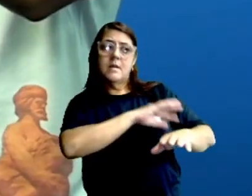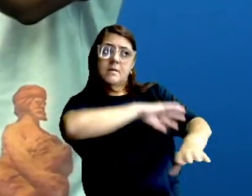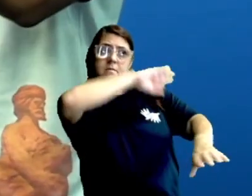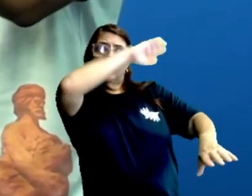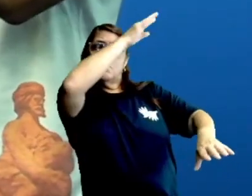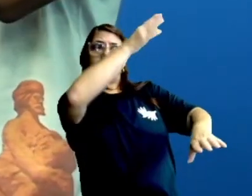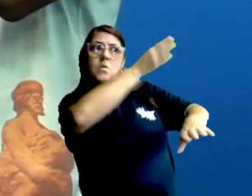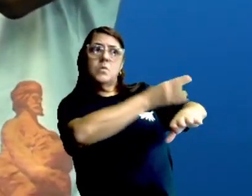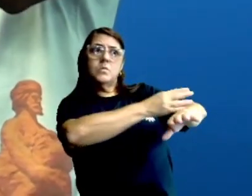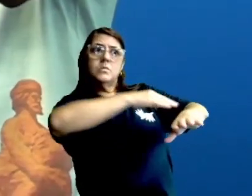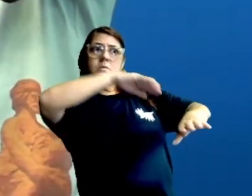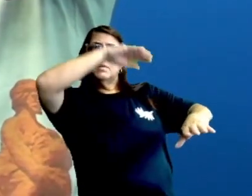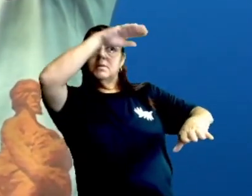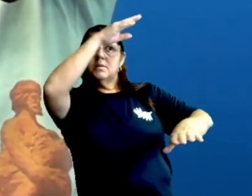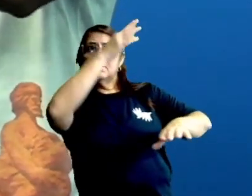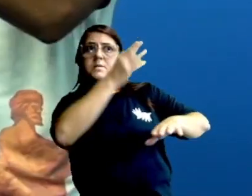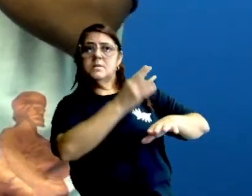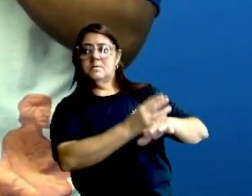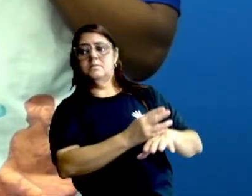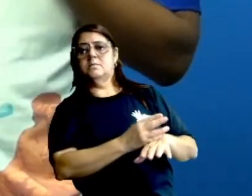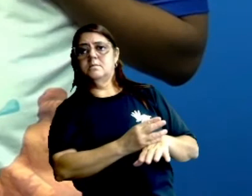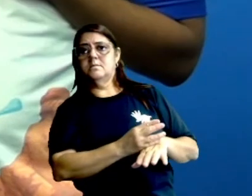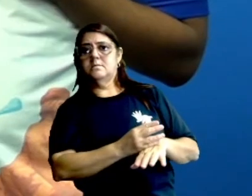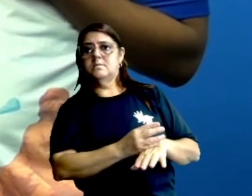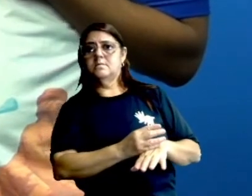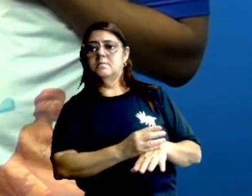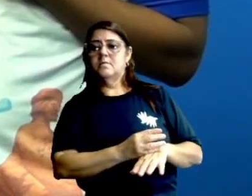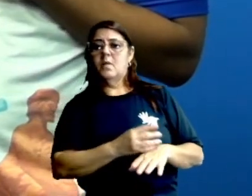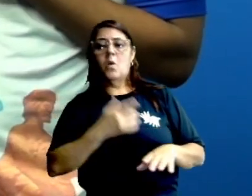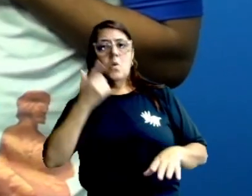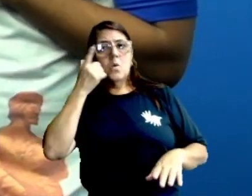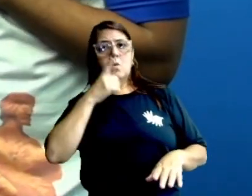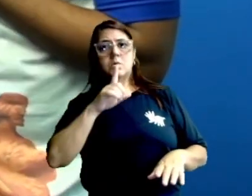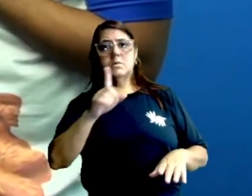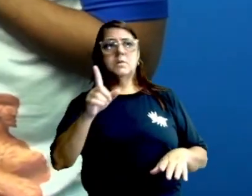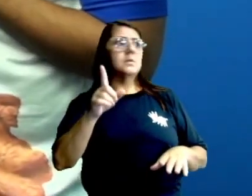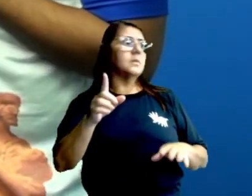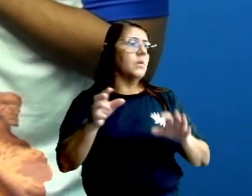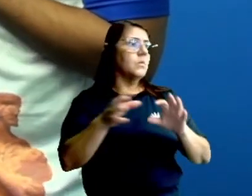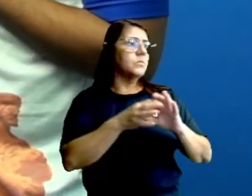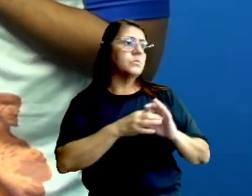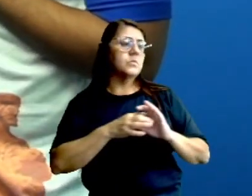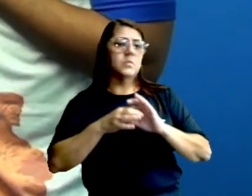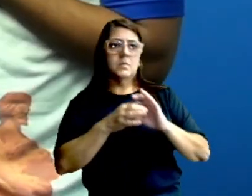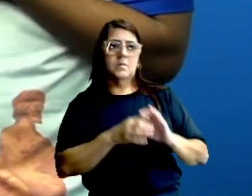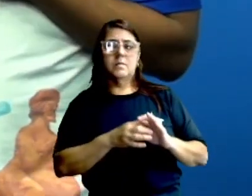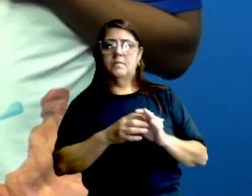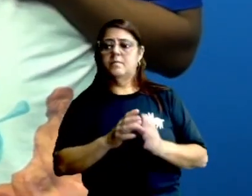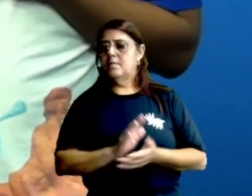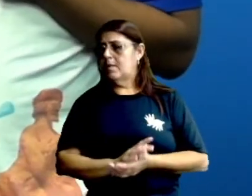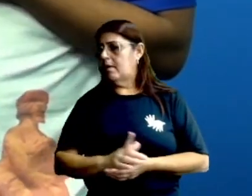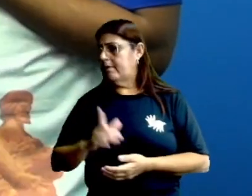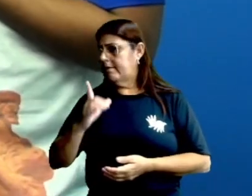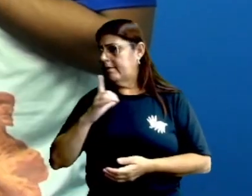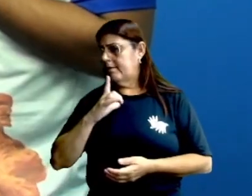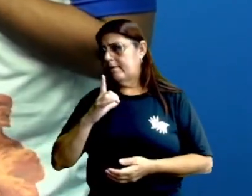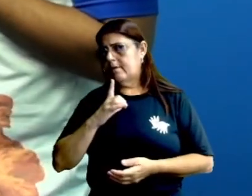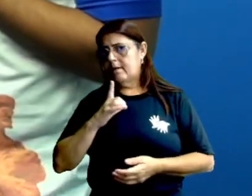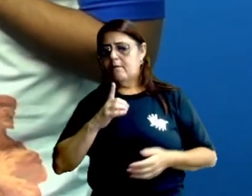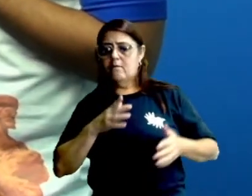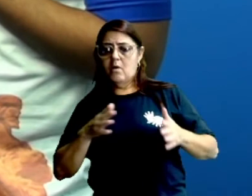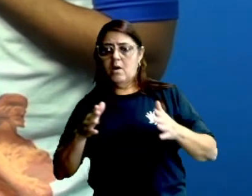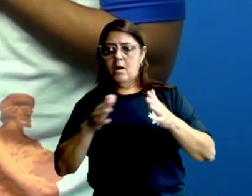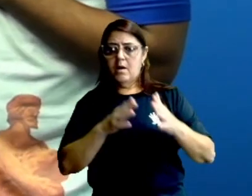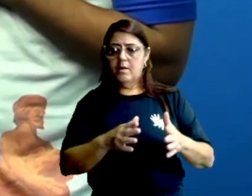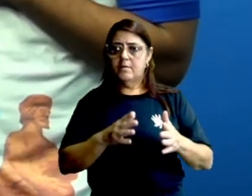né, porque era a Cordilheira dos Andes, então eles conseguiam manter a unidade desse império. E ali percorria nessas estradas